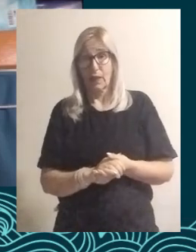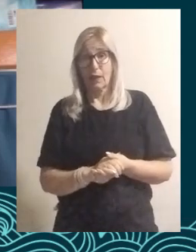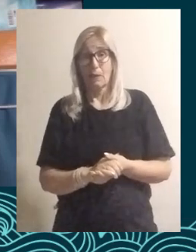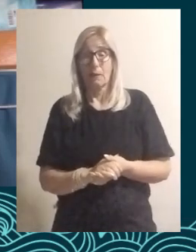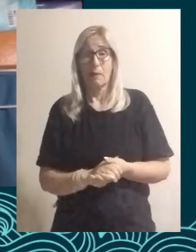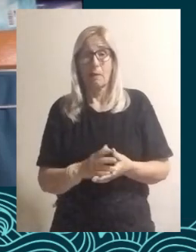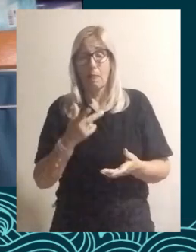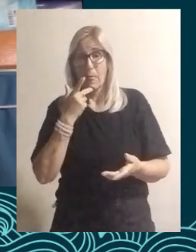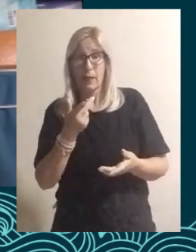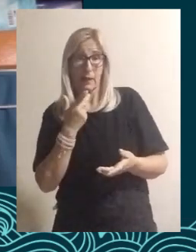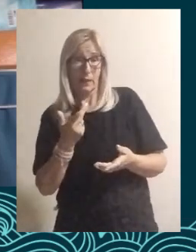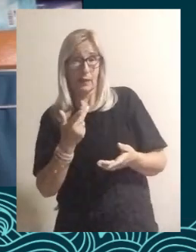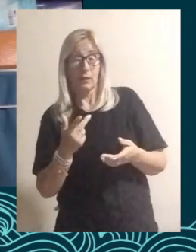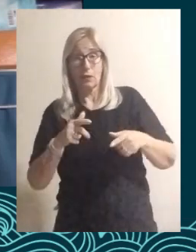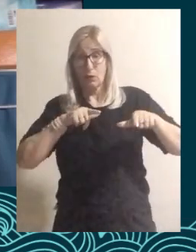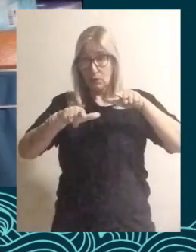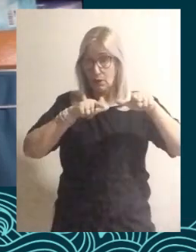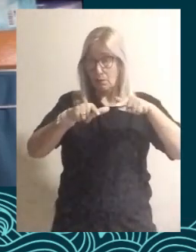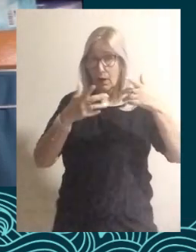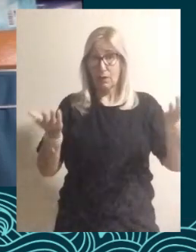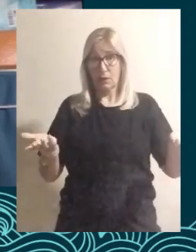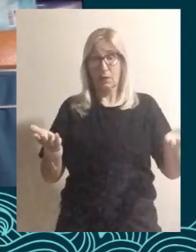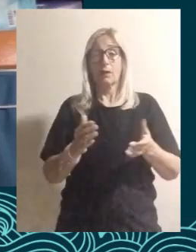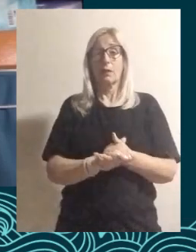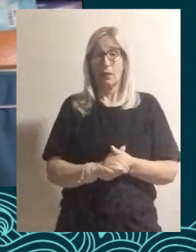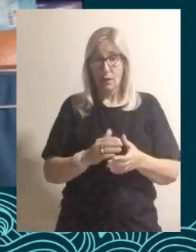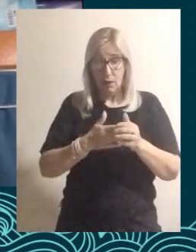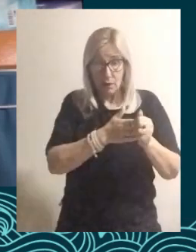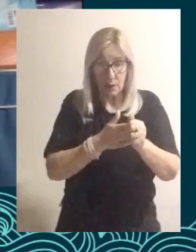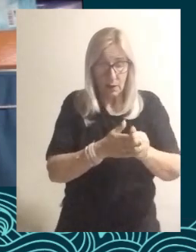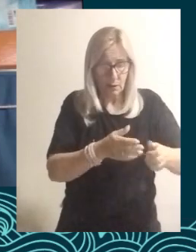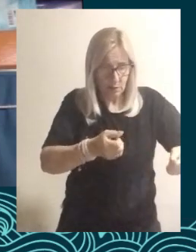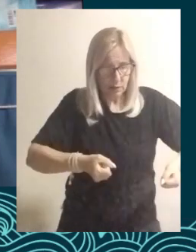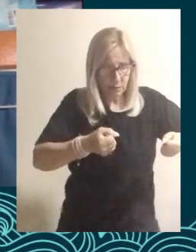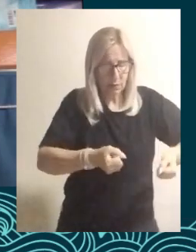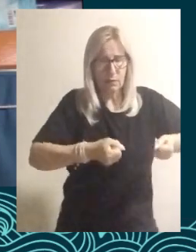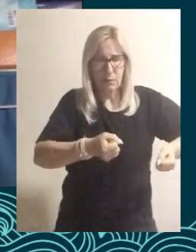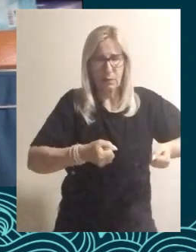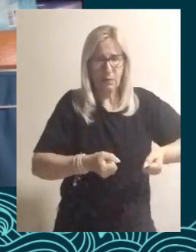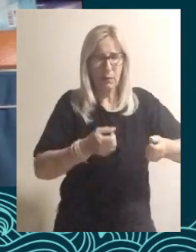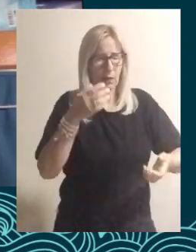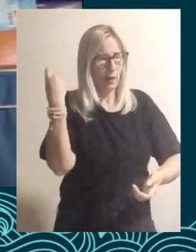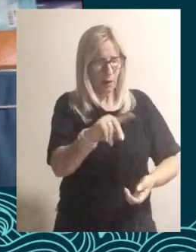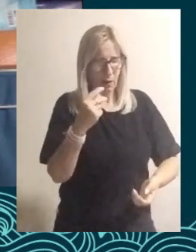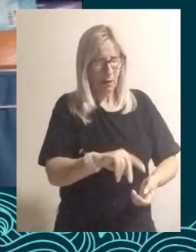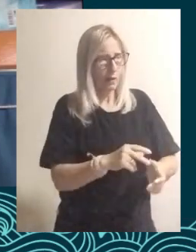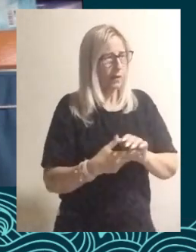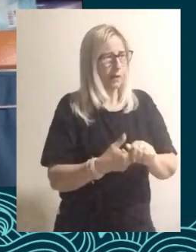são animais de companhia domésticos, né? São ferramentas de trabalho. Os cachorros servem para puxar trenó.